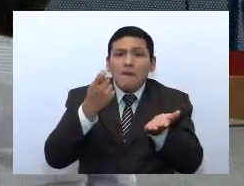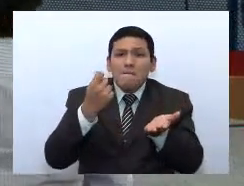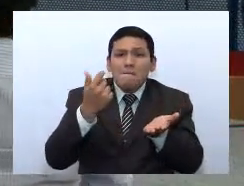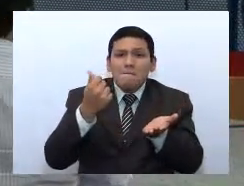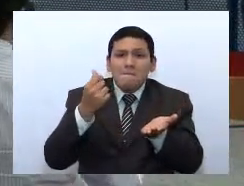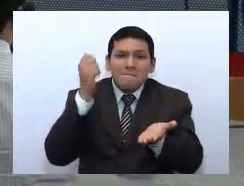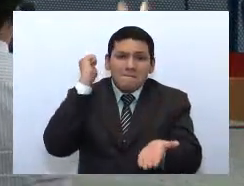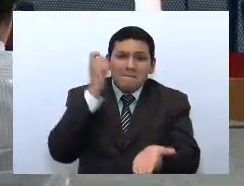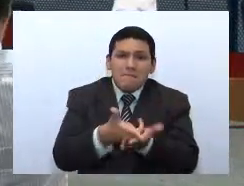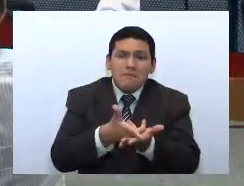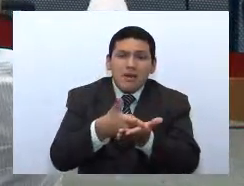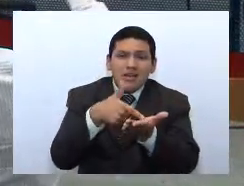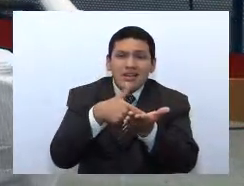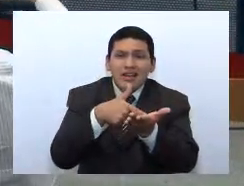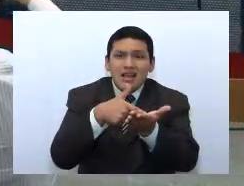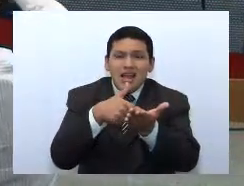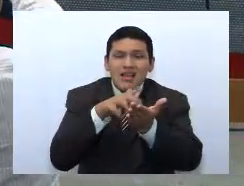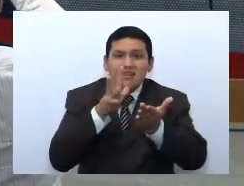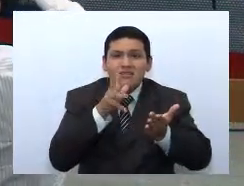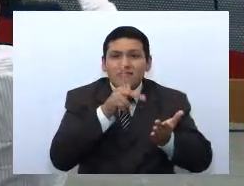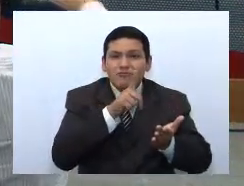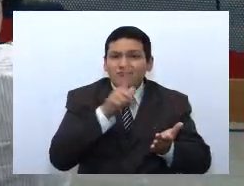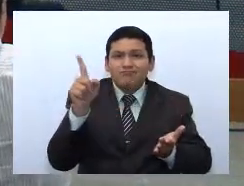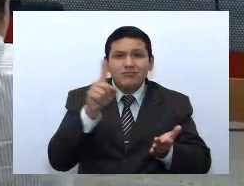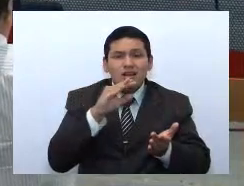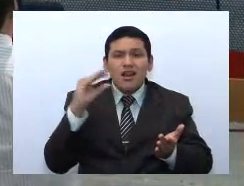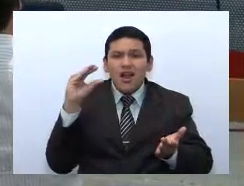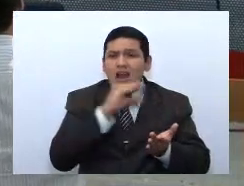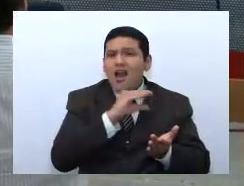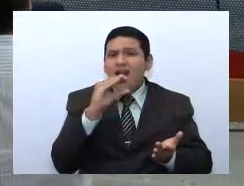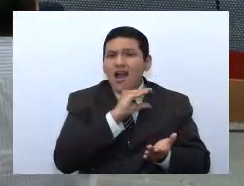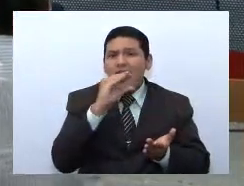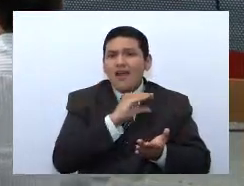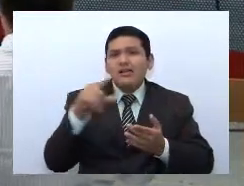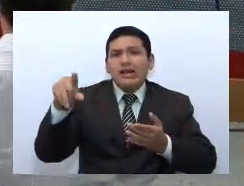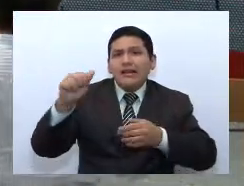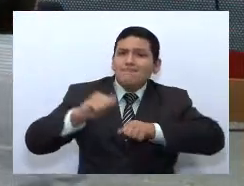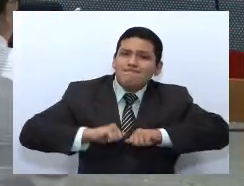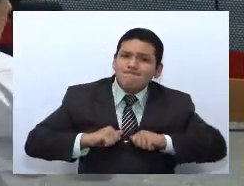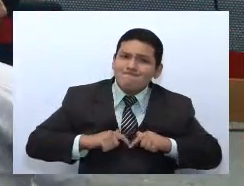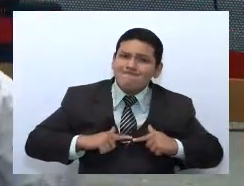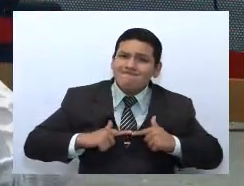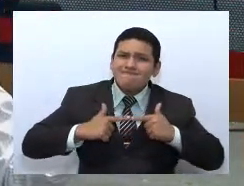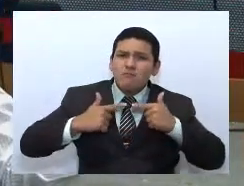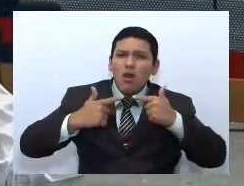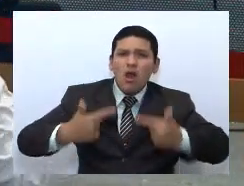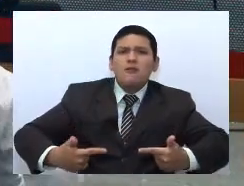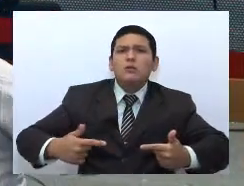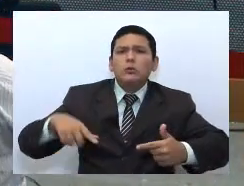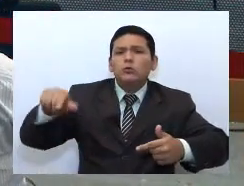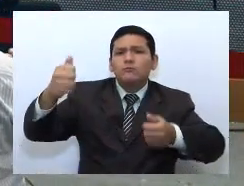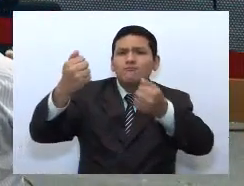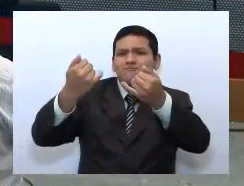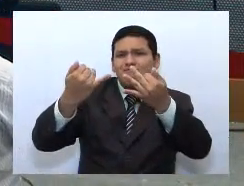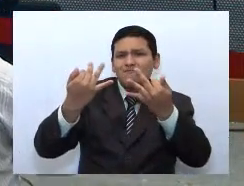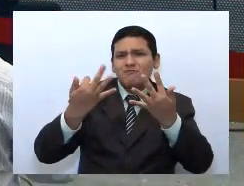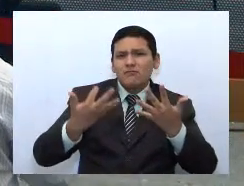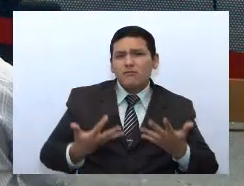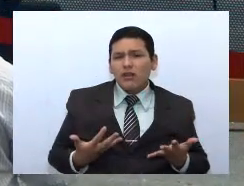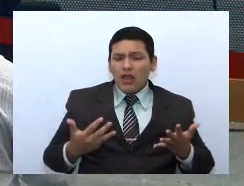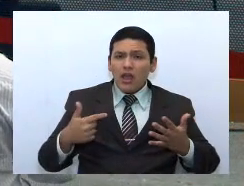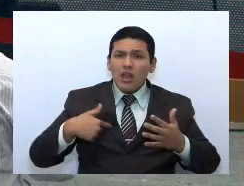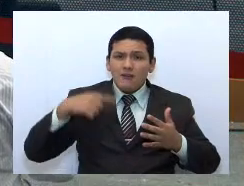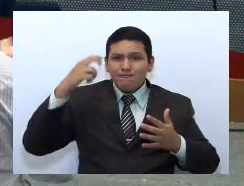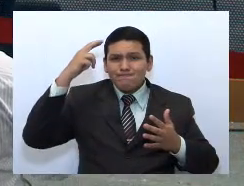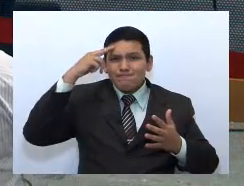presidente. Eu acho que nós estamos discutindo planos e metas para 2014. Ele está fazendo um esforço enorme para nos explicar algo que nós temos já